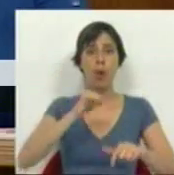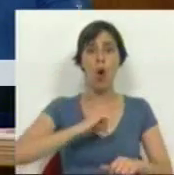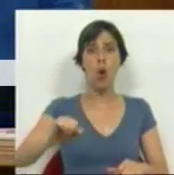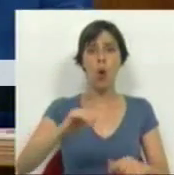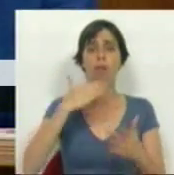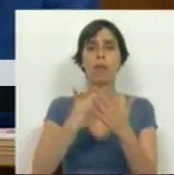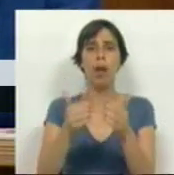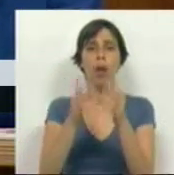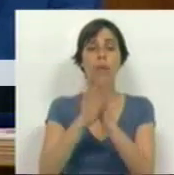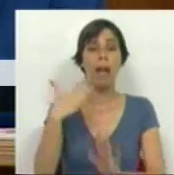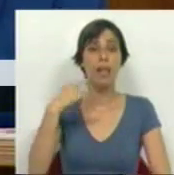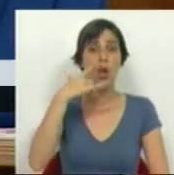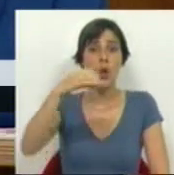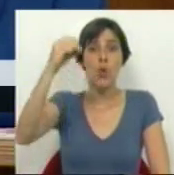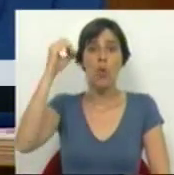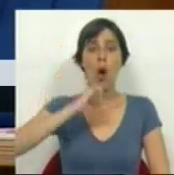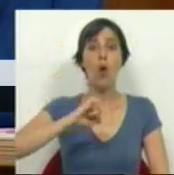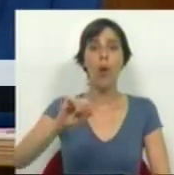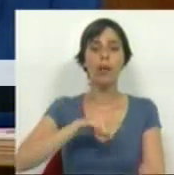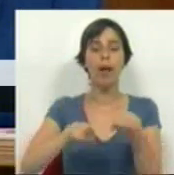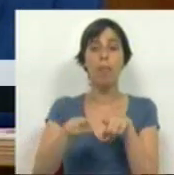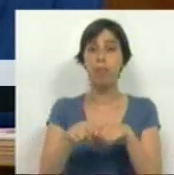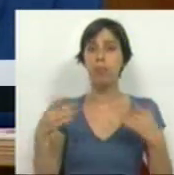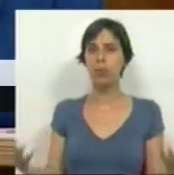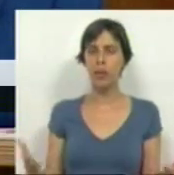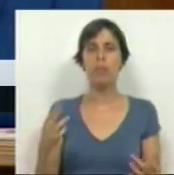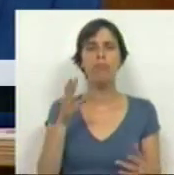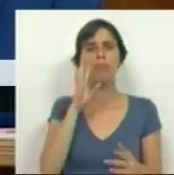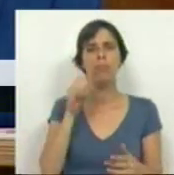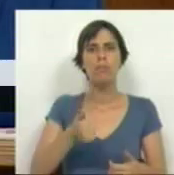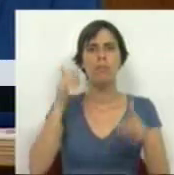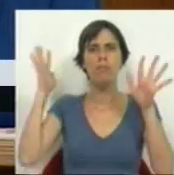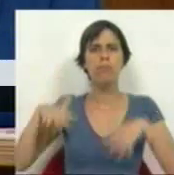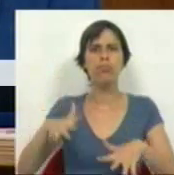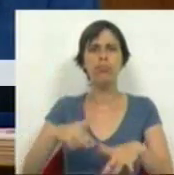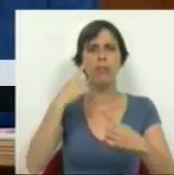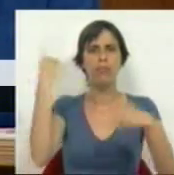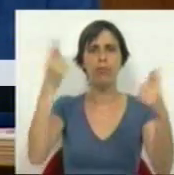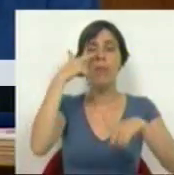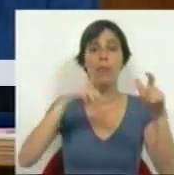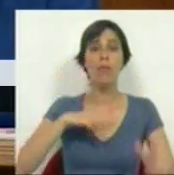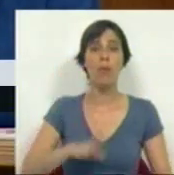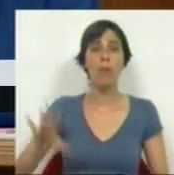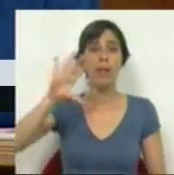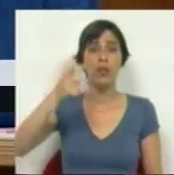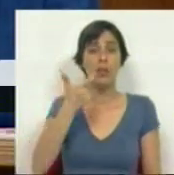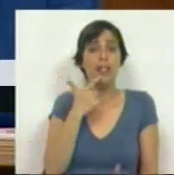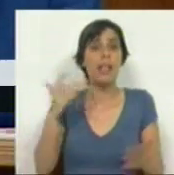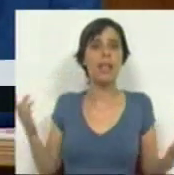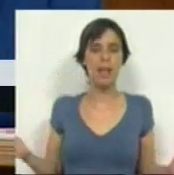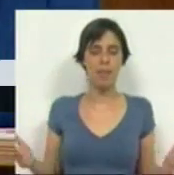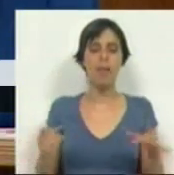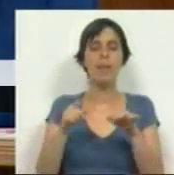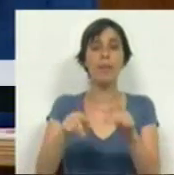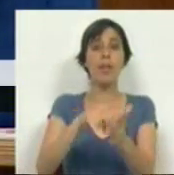uma unanimidade nunca antes vista contra a sua política, que viu as maiores mobilizações populares do país desde o 25 de Abril,